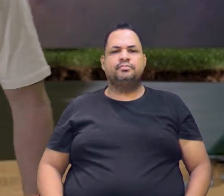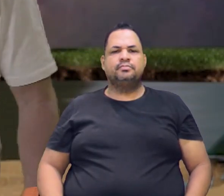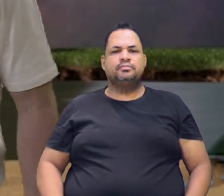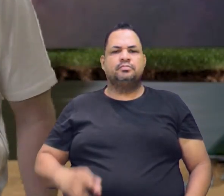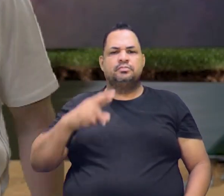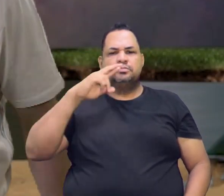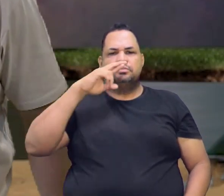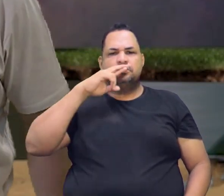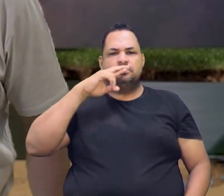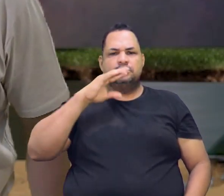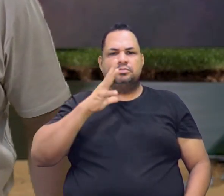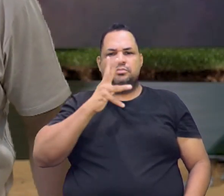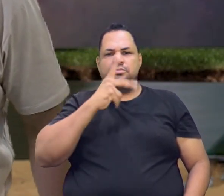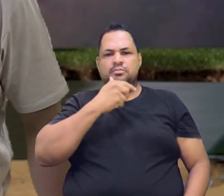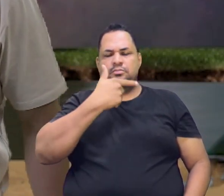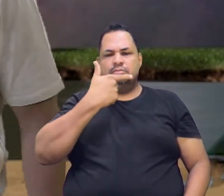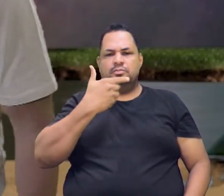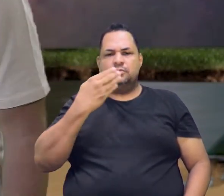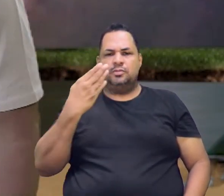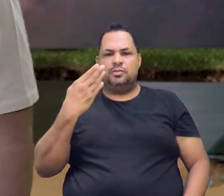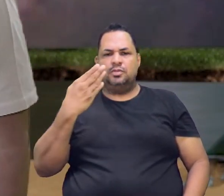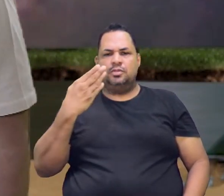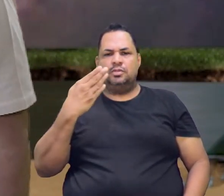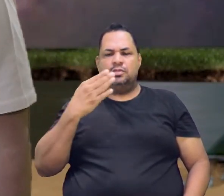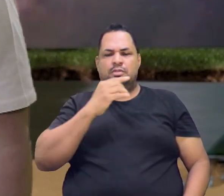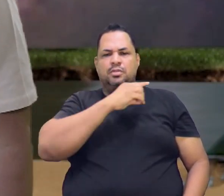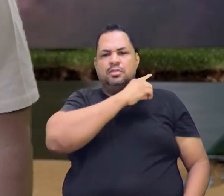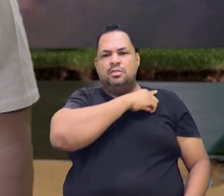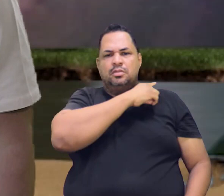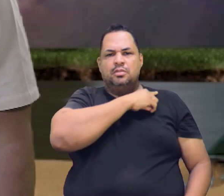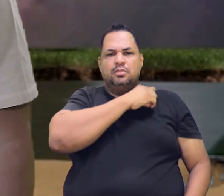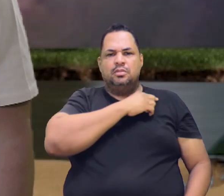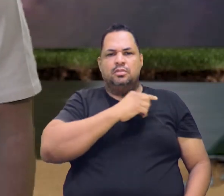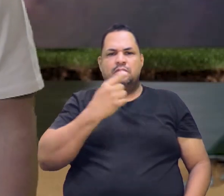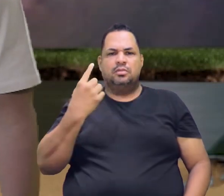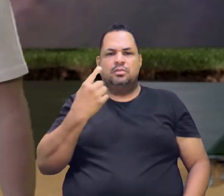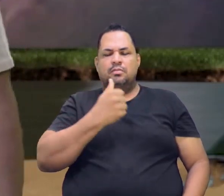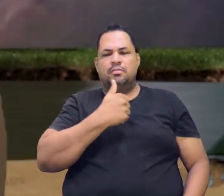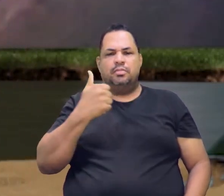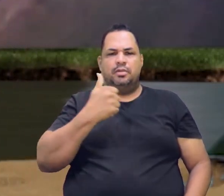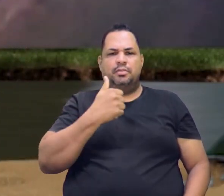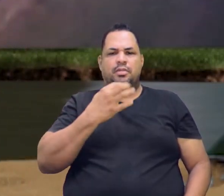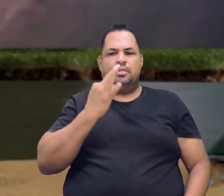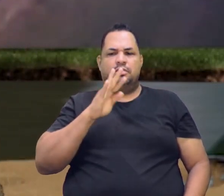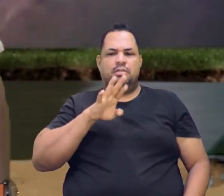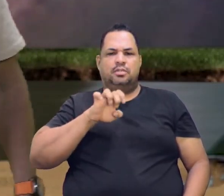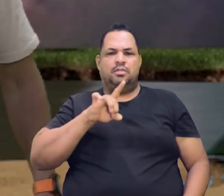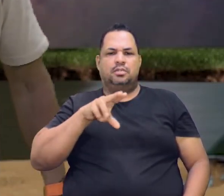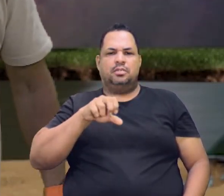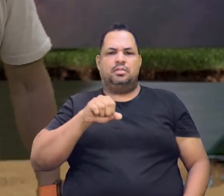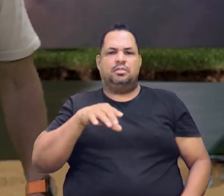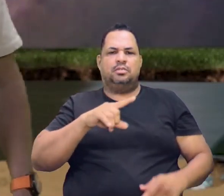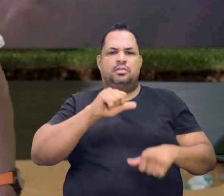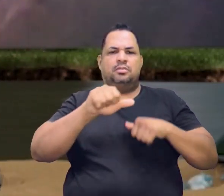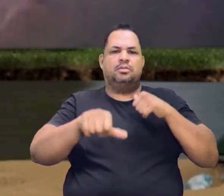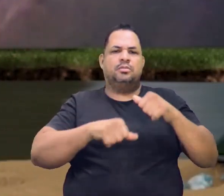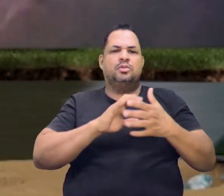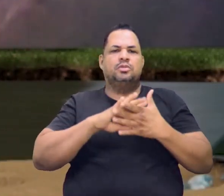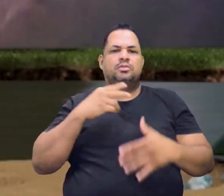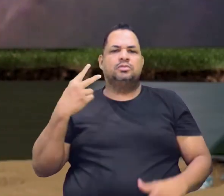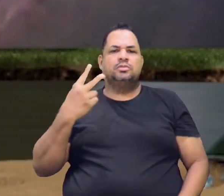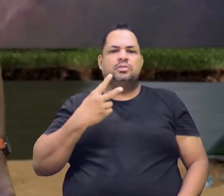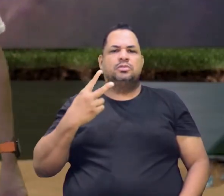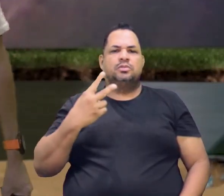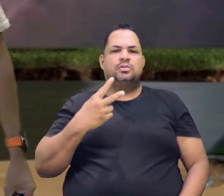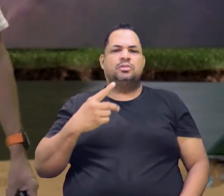Rondon passou 24 horas na patente de primeiro tenente. Logo se transformou em segundo